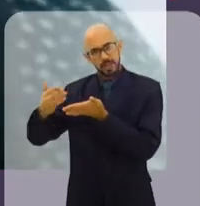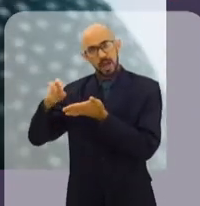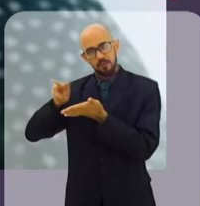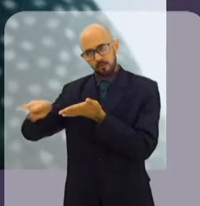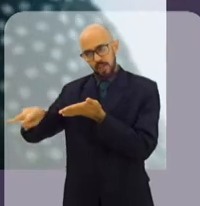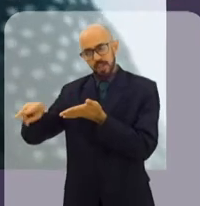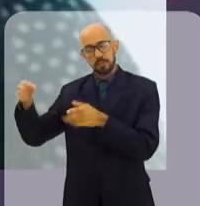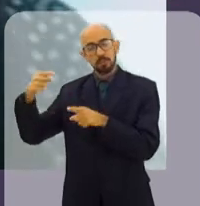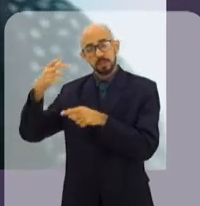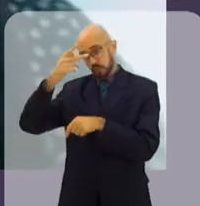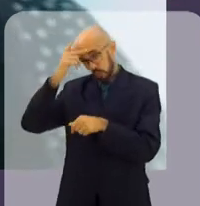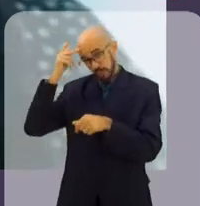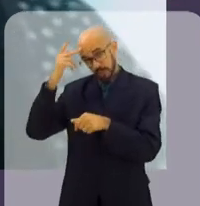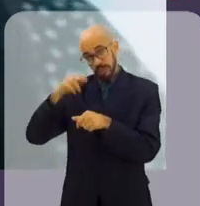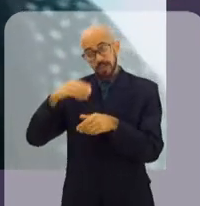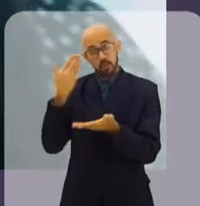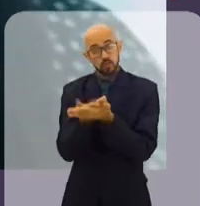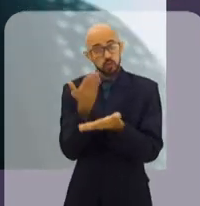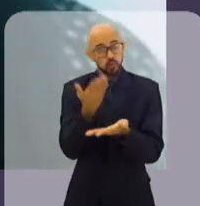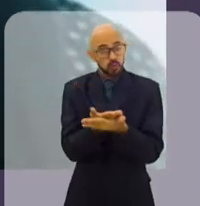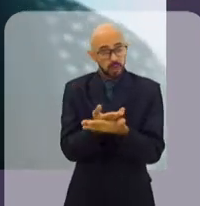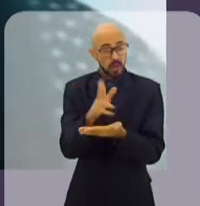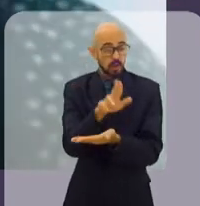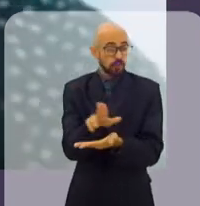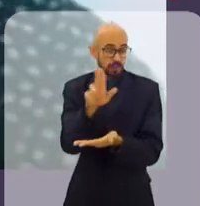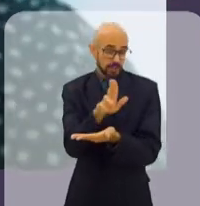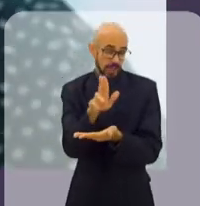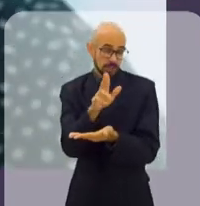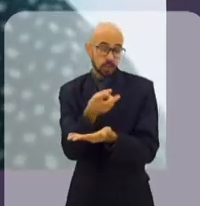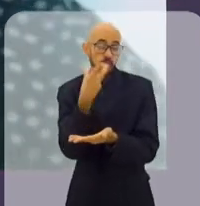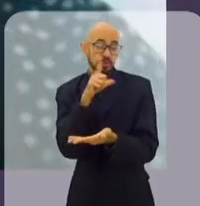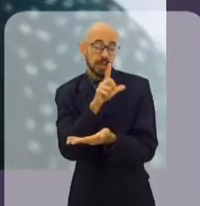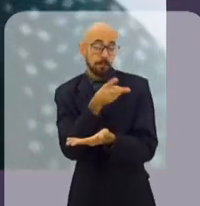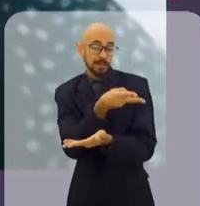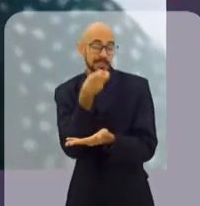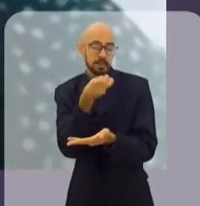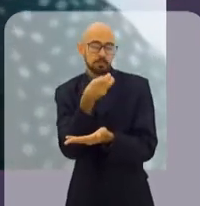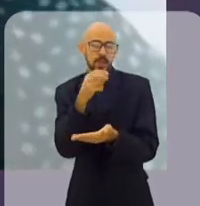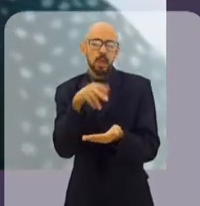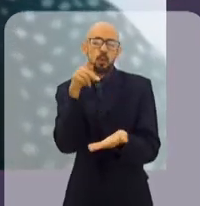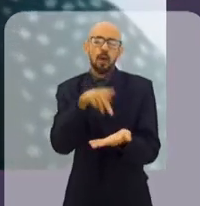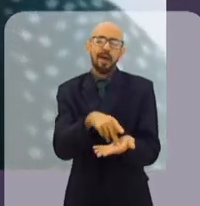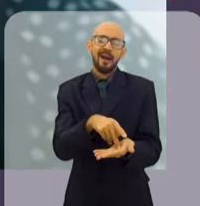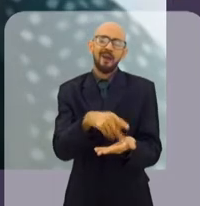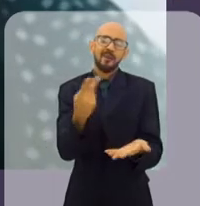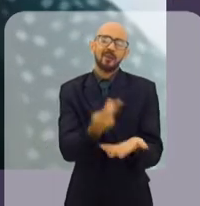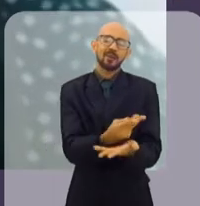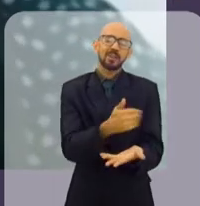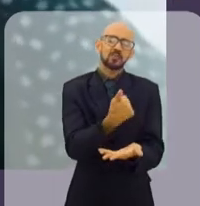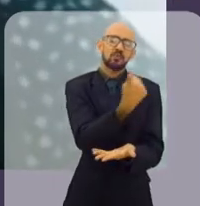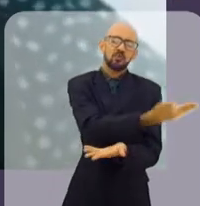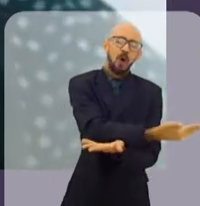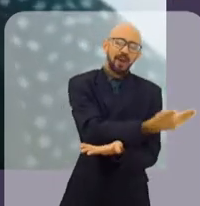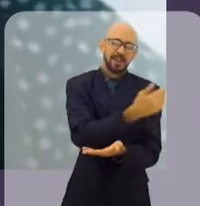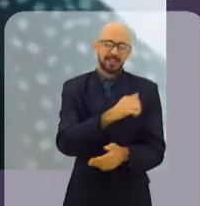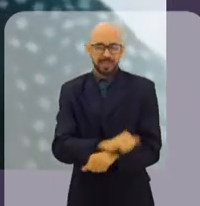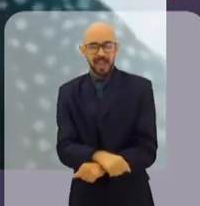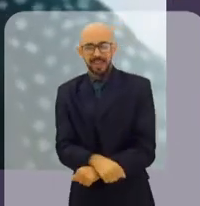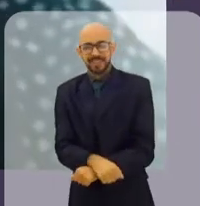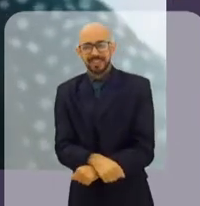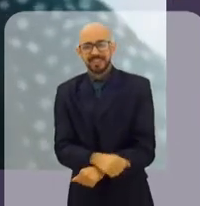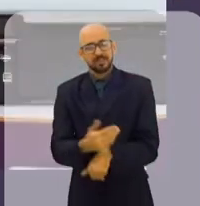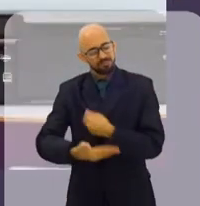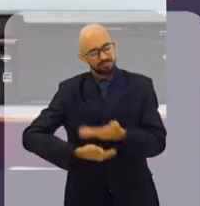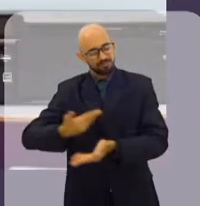e pessoas que estão dentro do ambiente acadêmico também podem ver o que está fora. Acaba fazendo, gerando esse intercâmbio